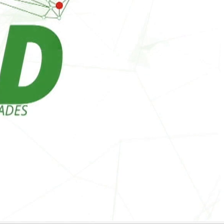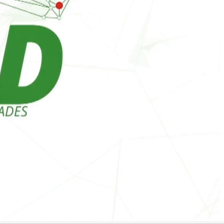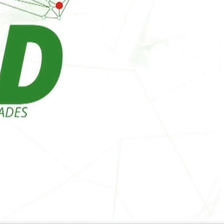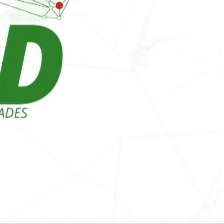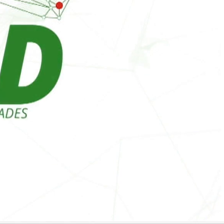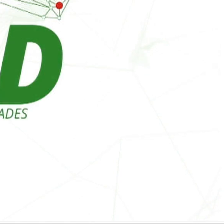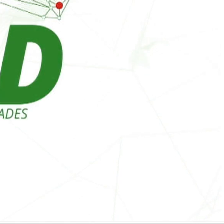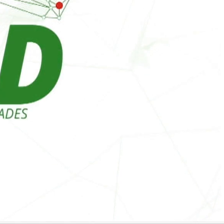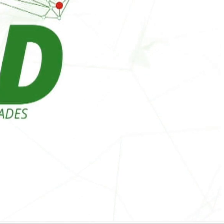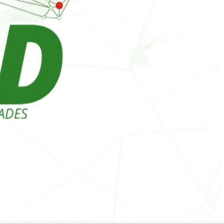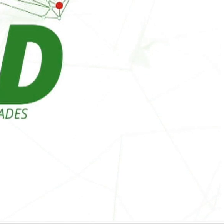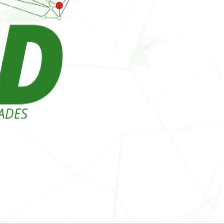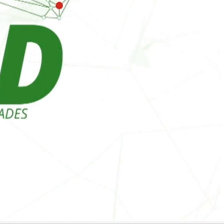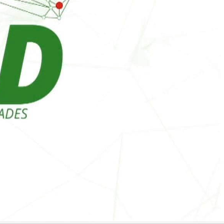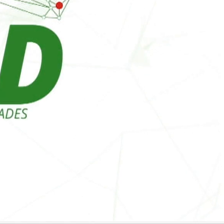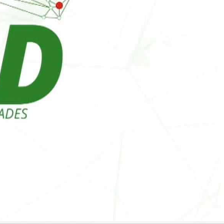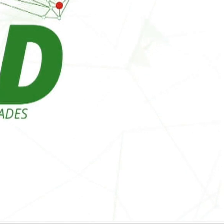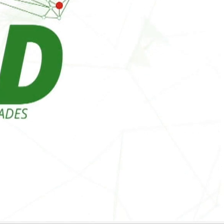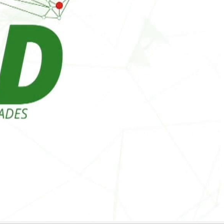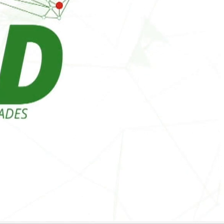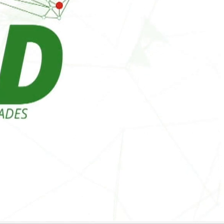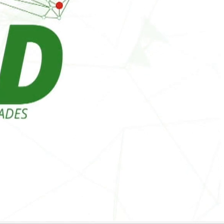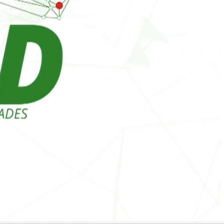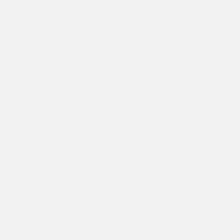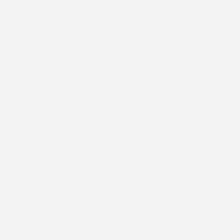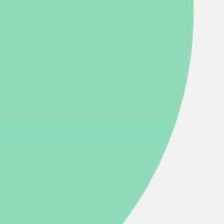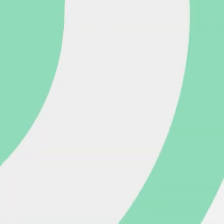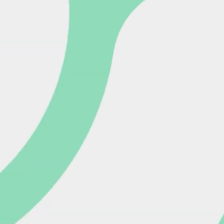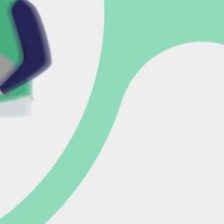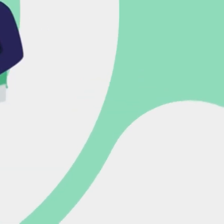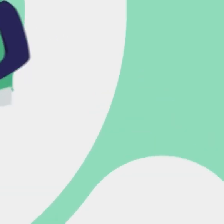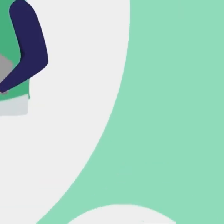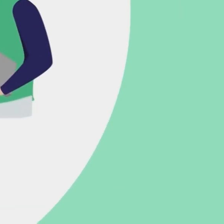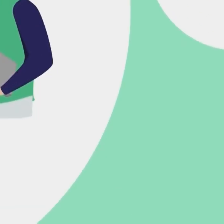Educação à distância, mudando realidades.